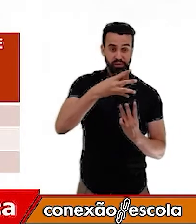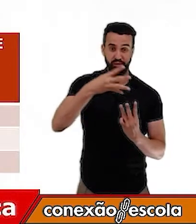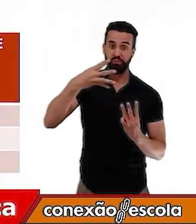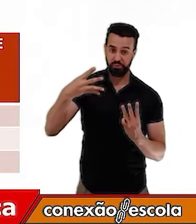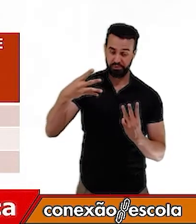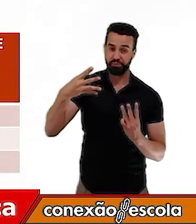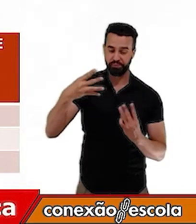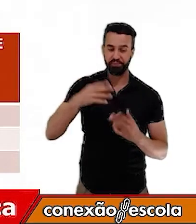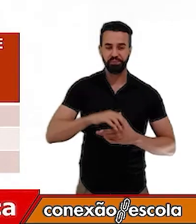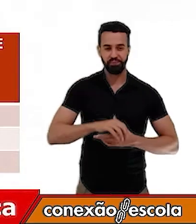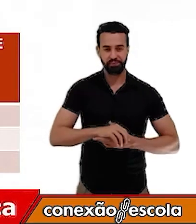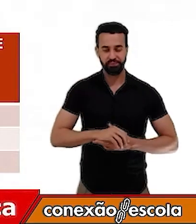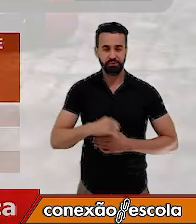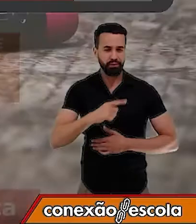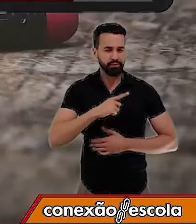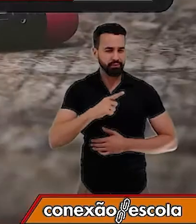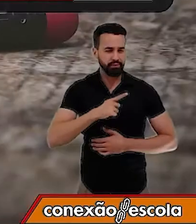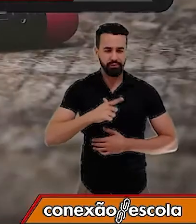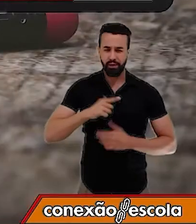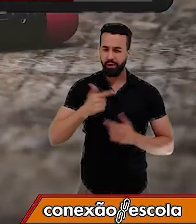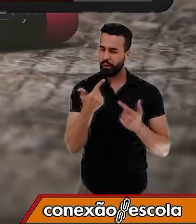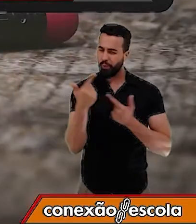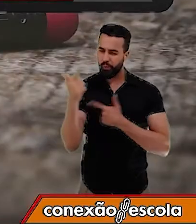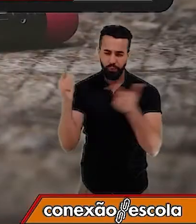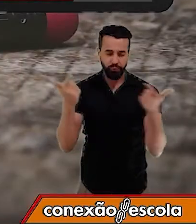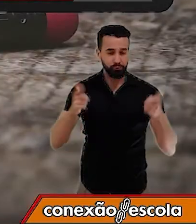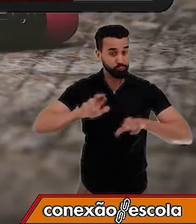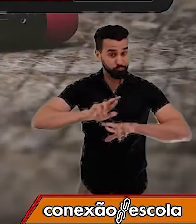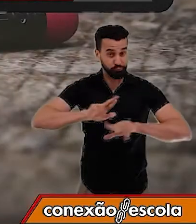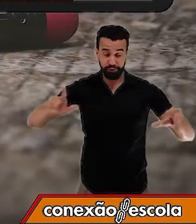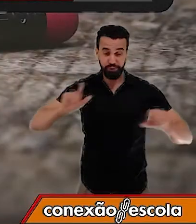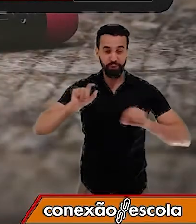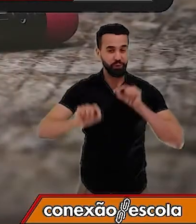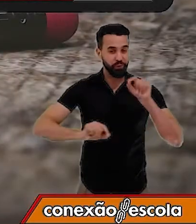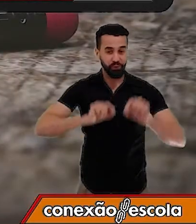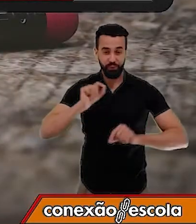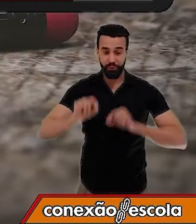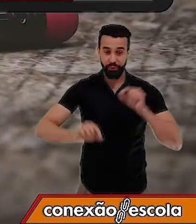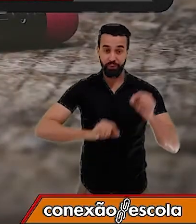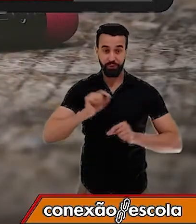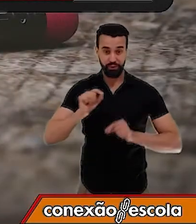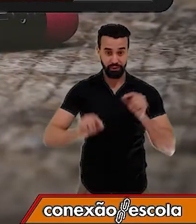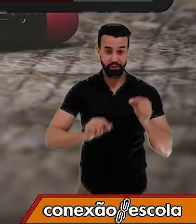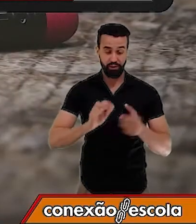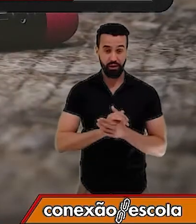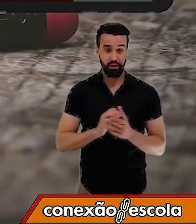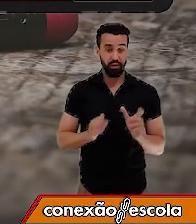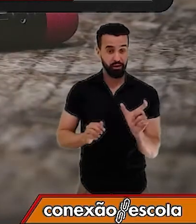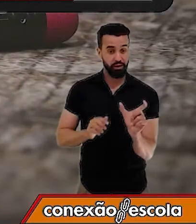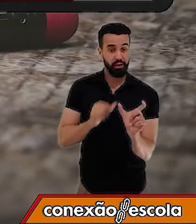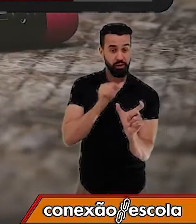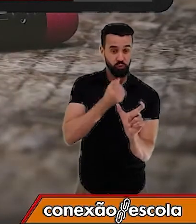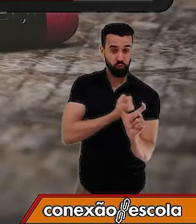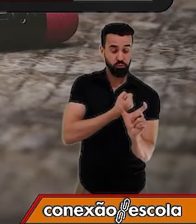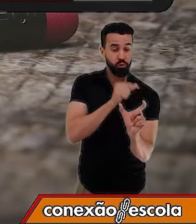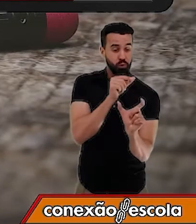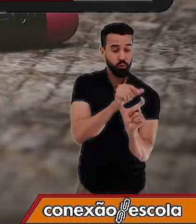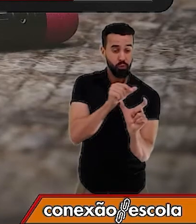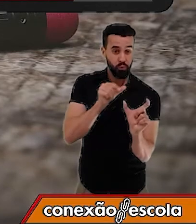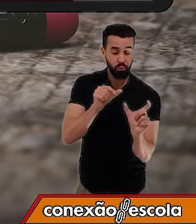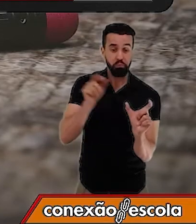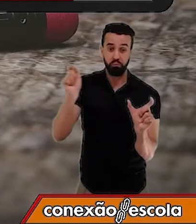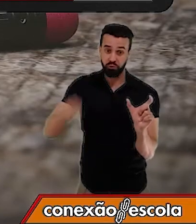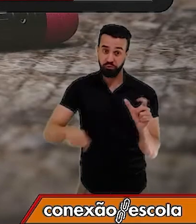244. Existem outras formas também de compor números, através da multiplicação